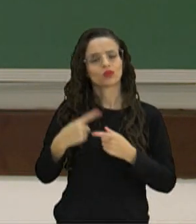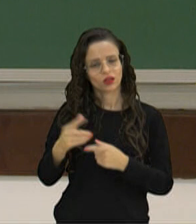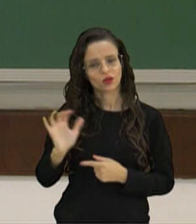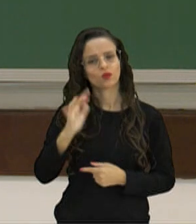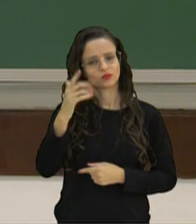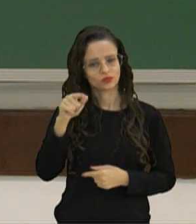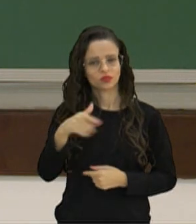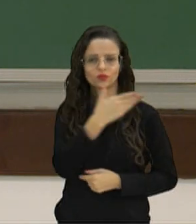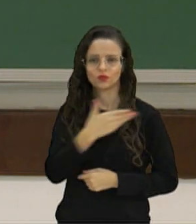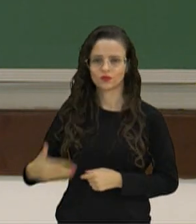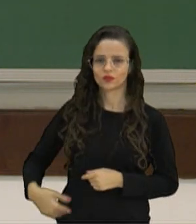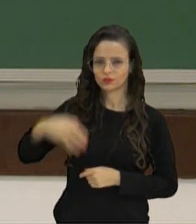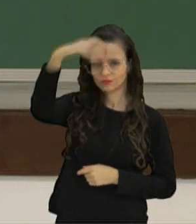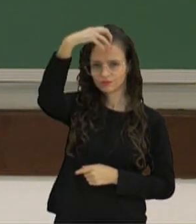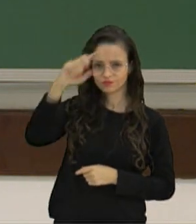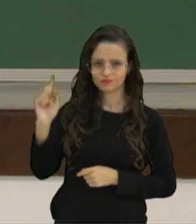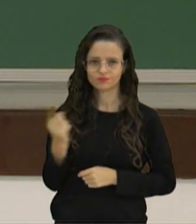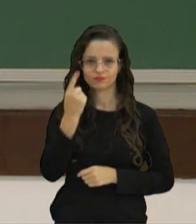no absolutismo.